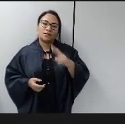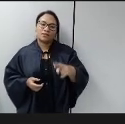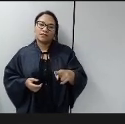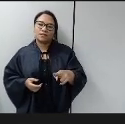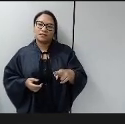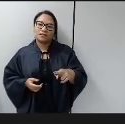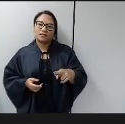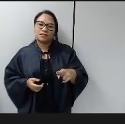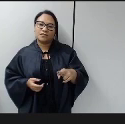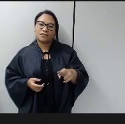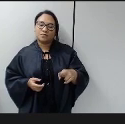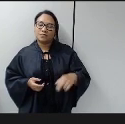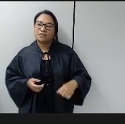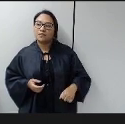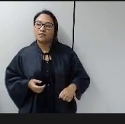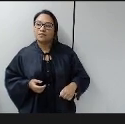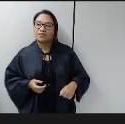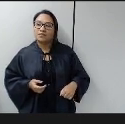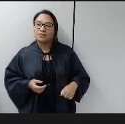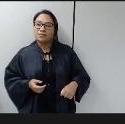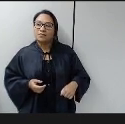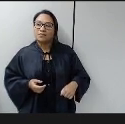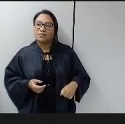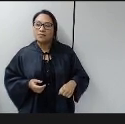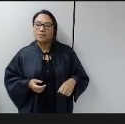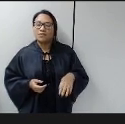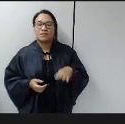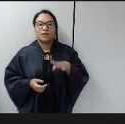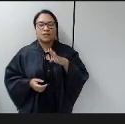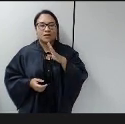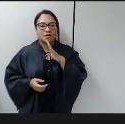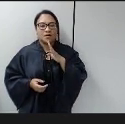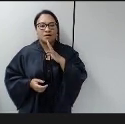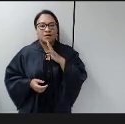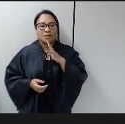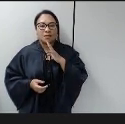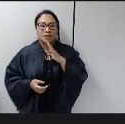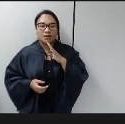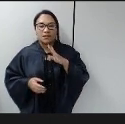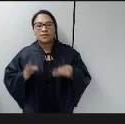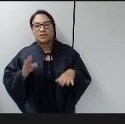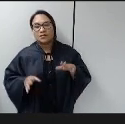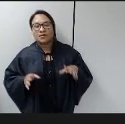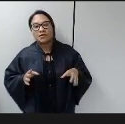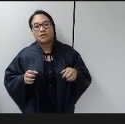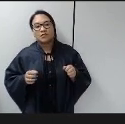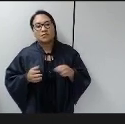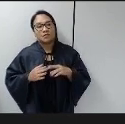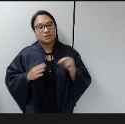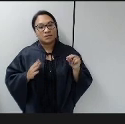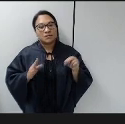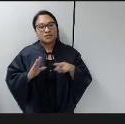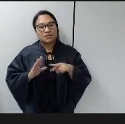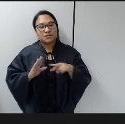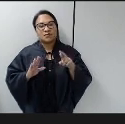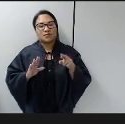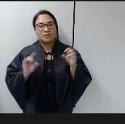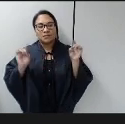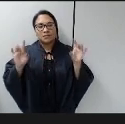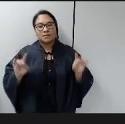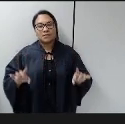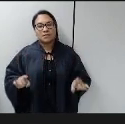agravo conhecido para conhecer parcialmente do recurso especial e, nesta parte, negar-lhe